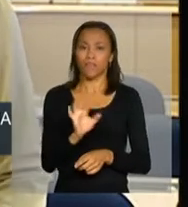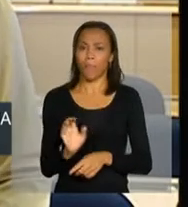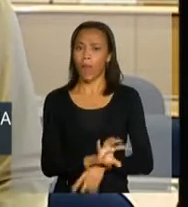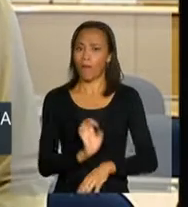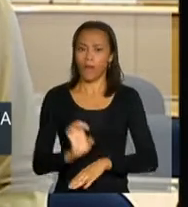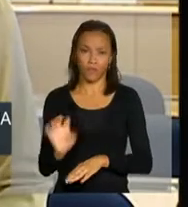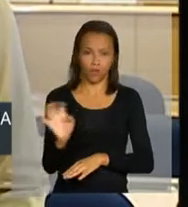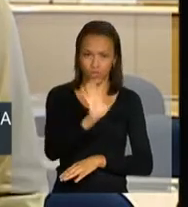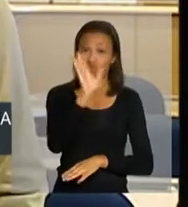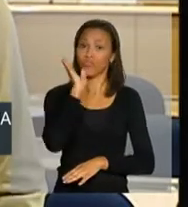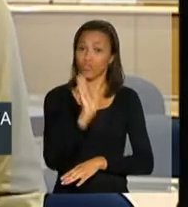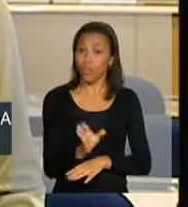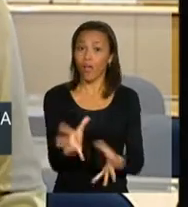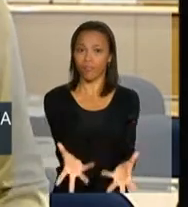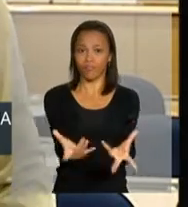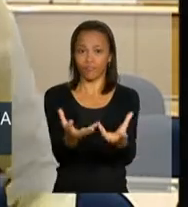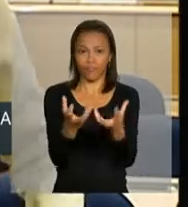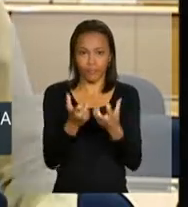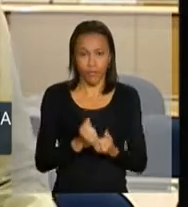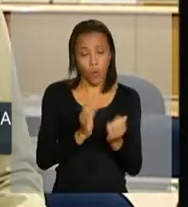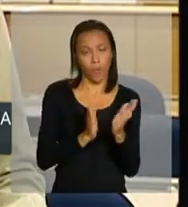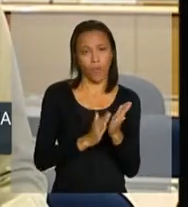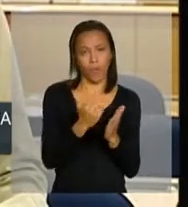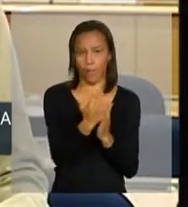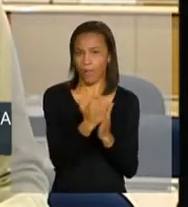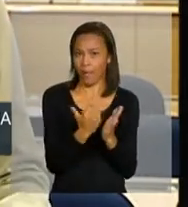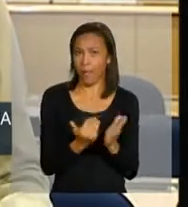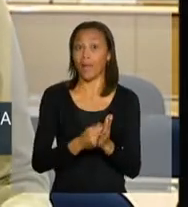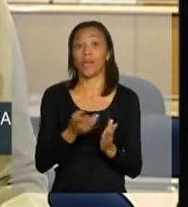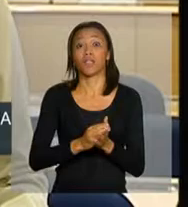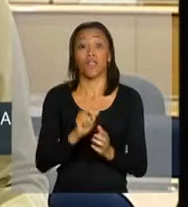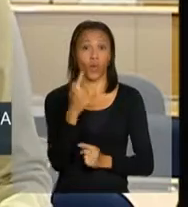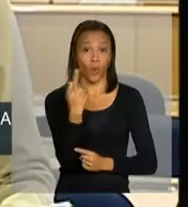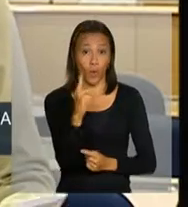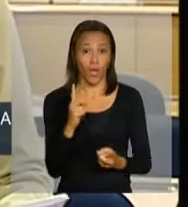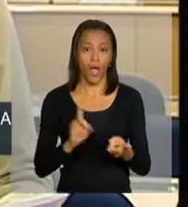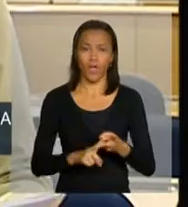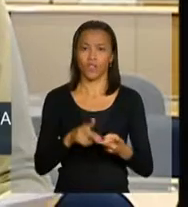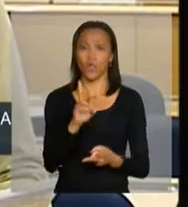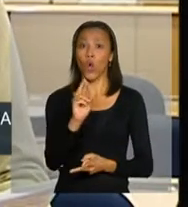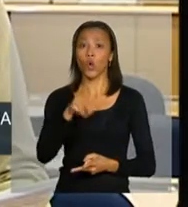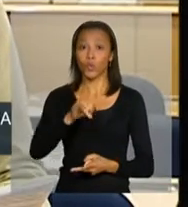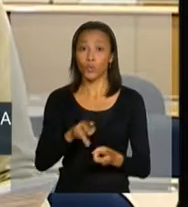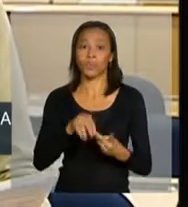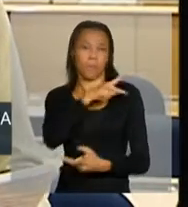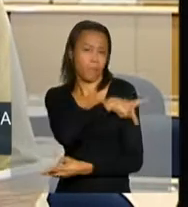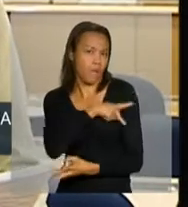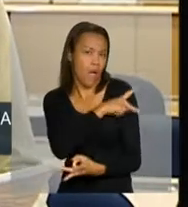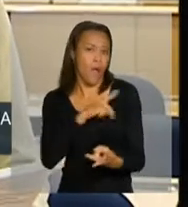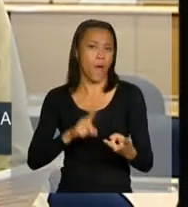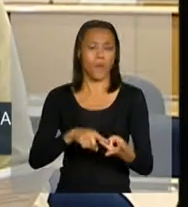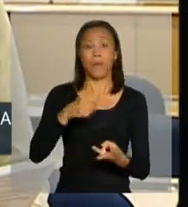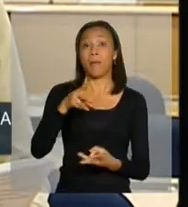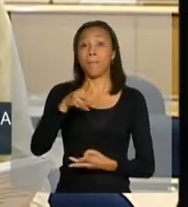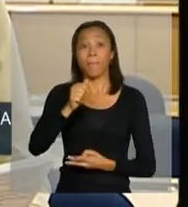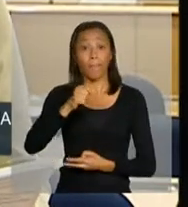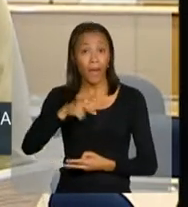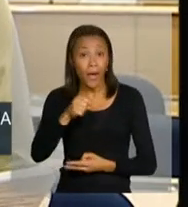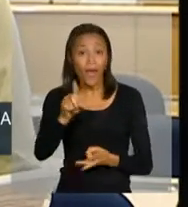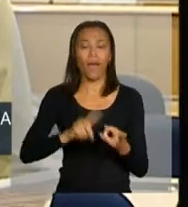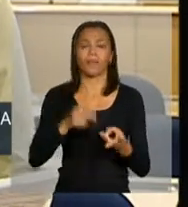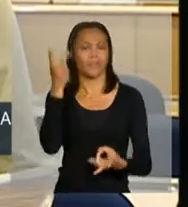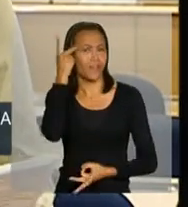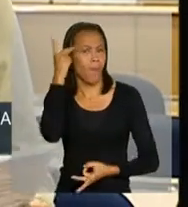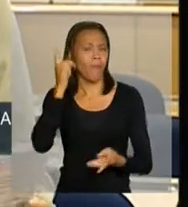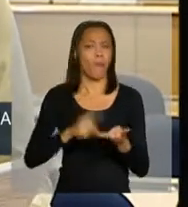estados já enviaram seus planos esses estados são Goiás Rondônia Piauí Pará São